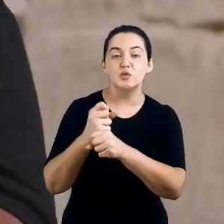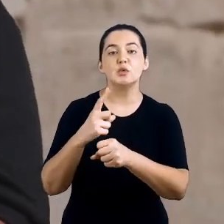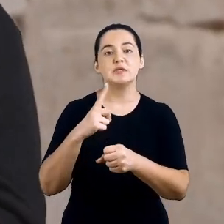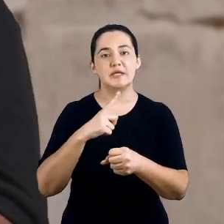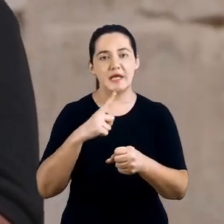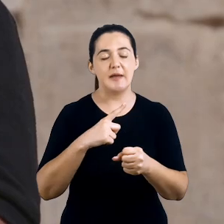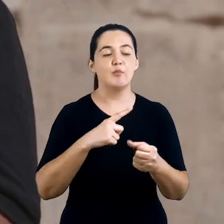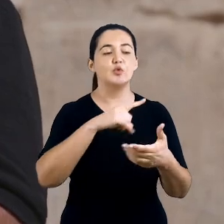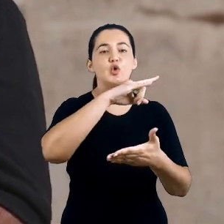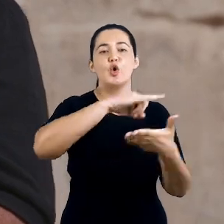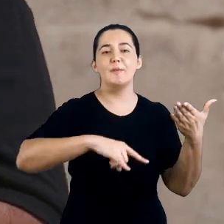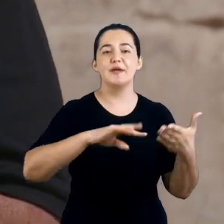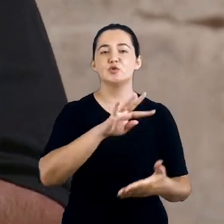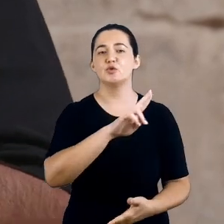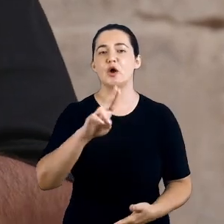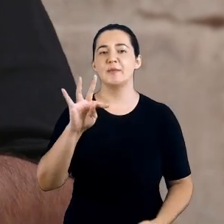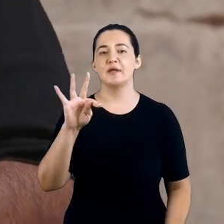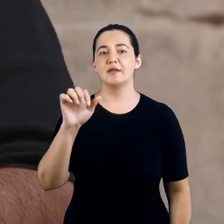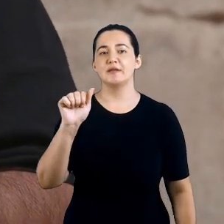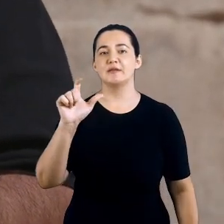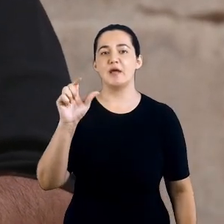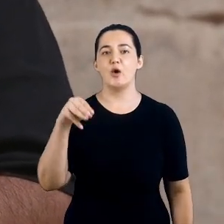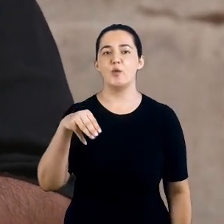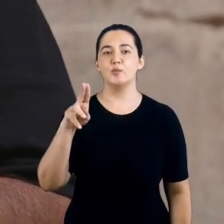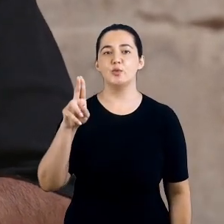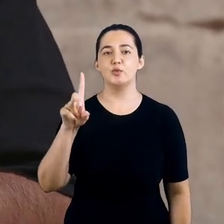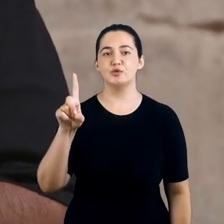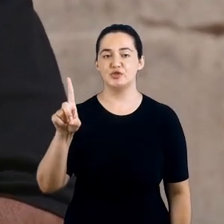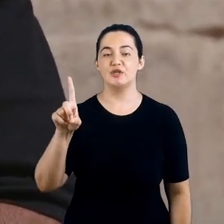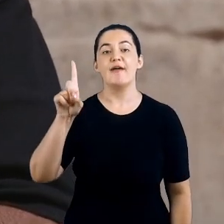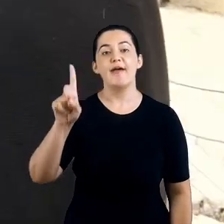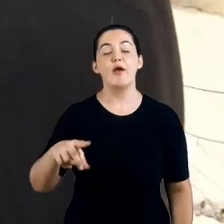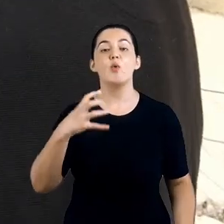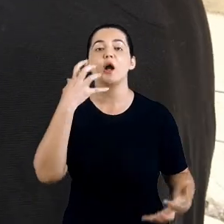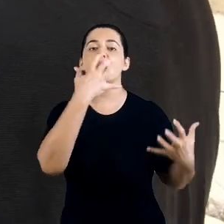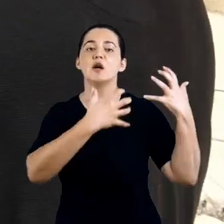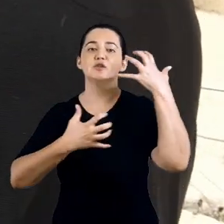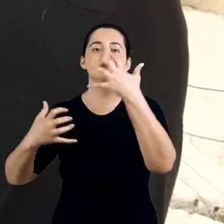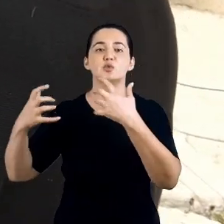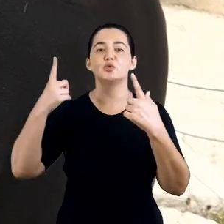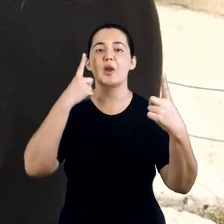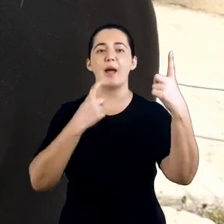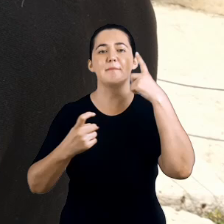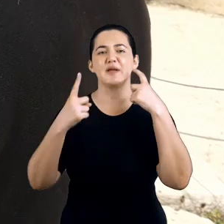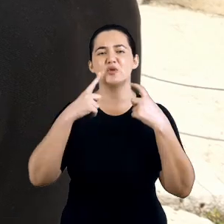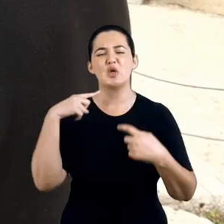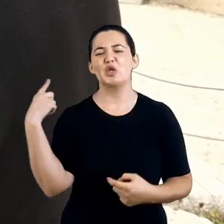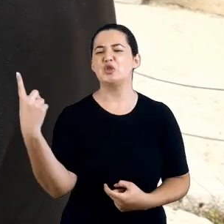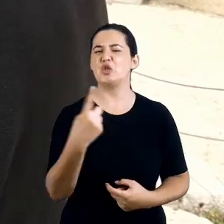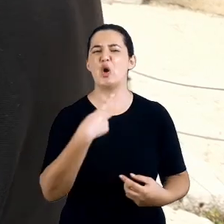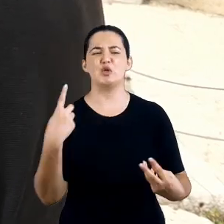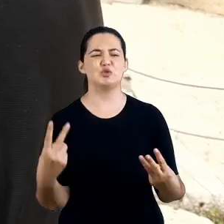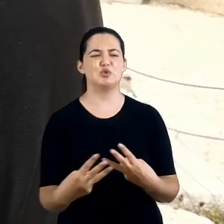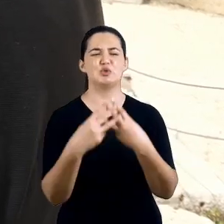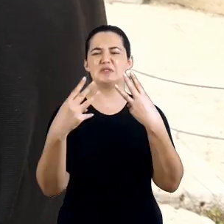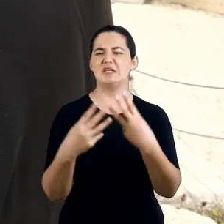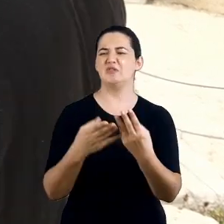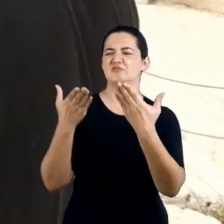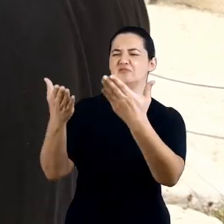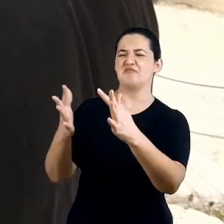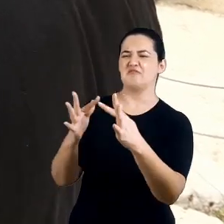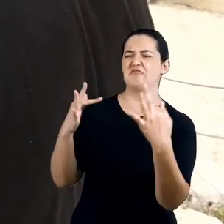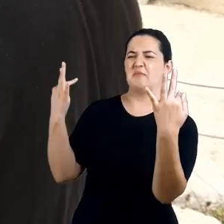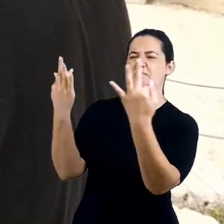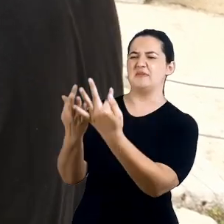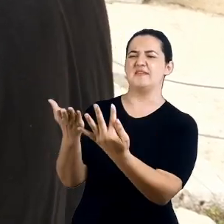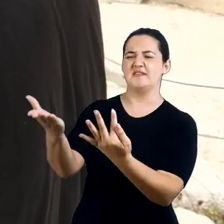tarde, lemos no Talmud judeu o Cântico do Lamento: ai de nós, judeus, queixamo-nos da família de Baitos,